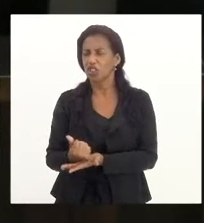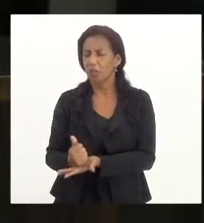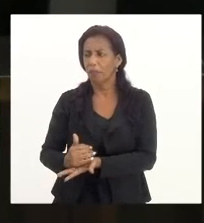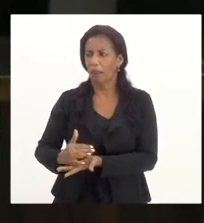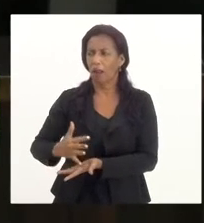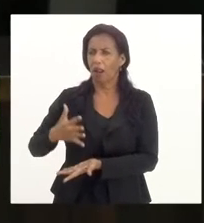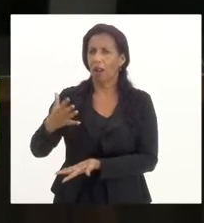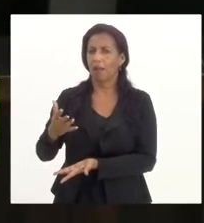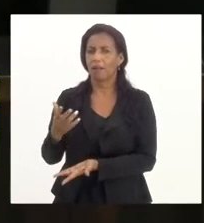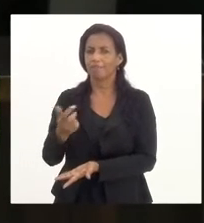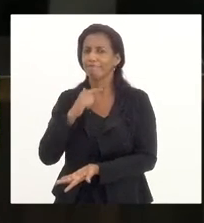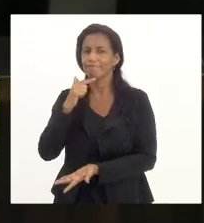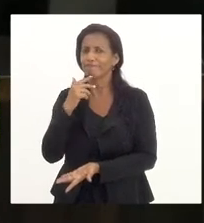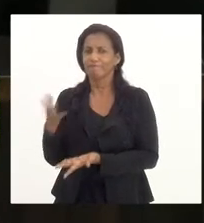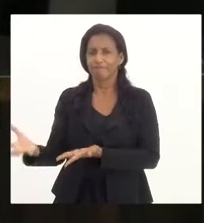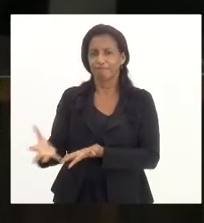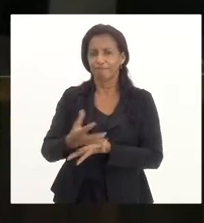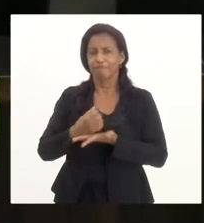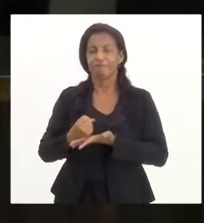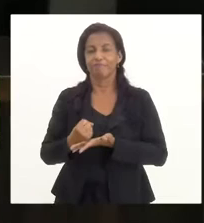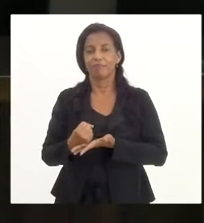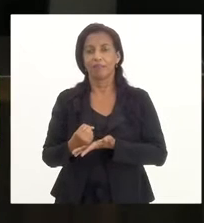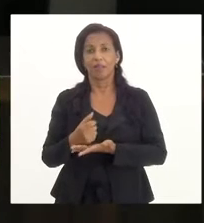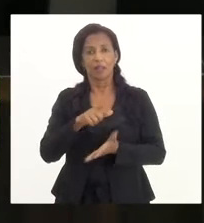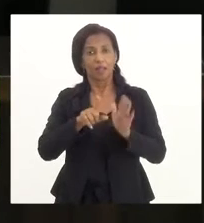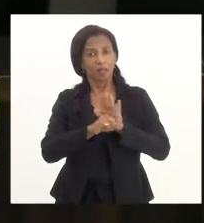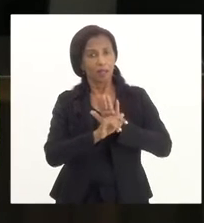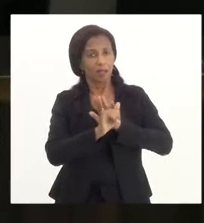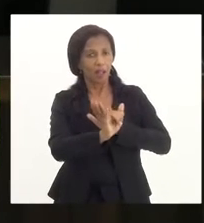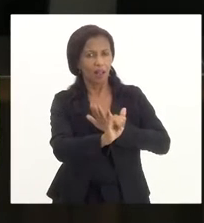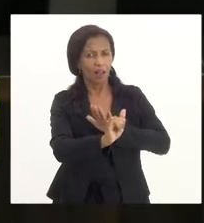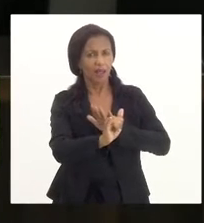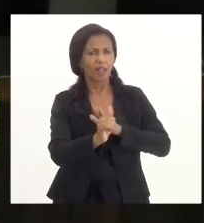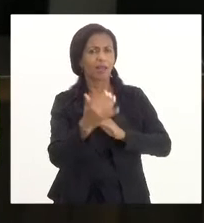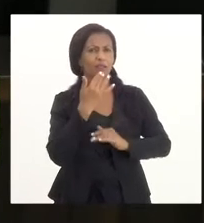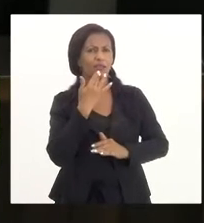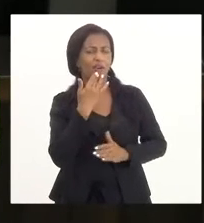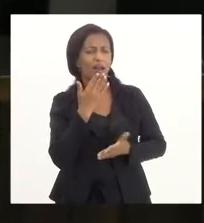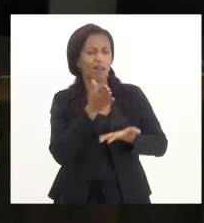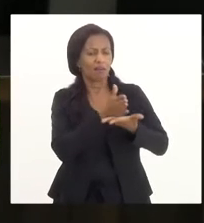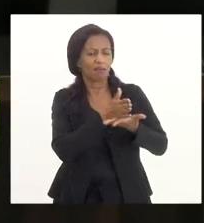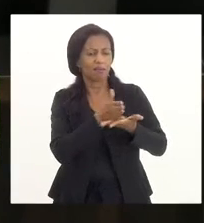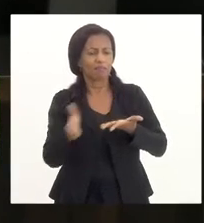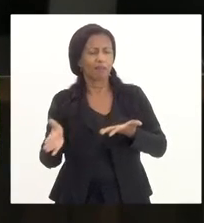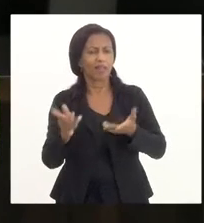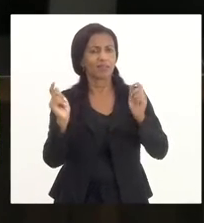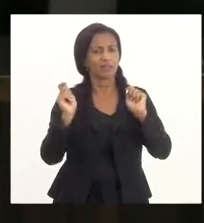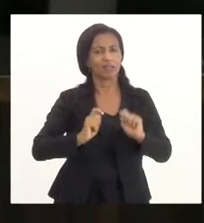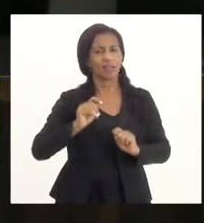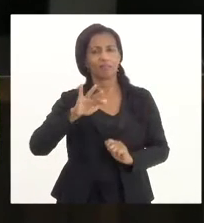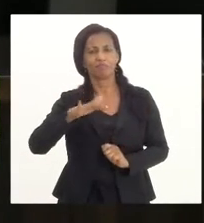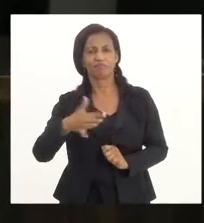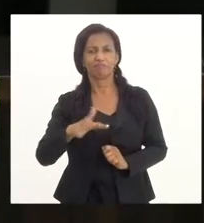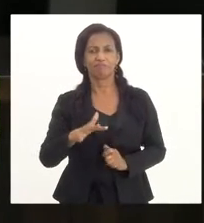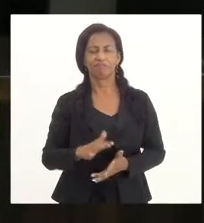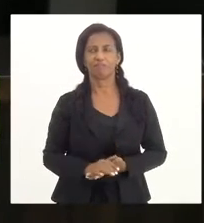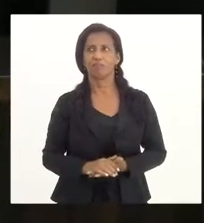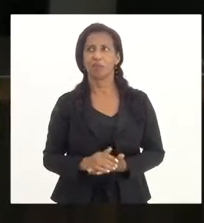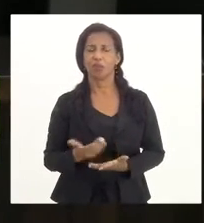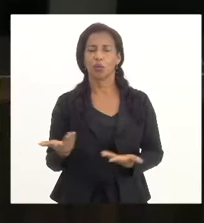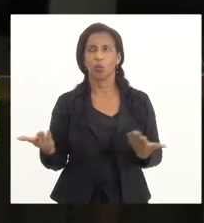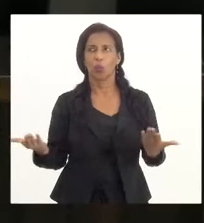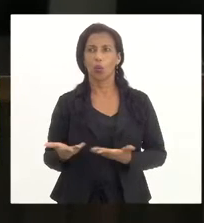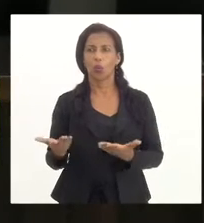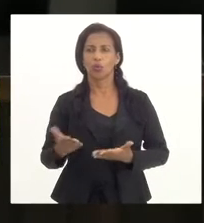deixou de arrecadar e a Lei kandir previa uma compensação picha que dava algo como um engenheiro